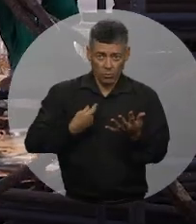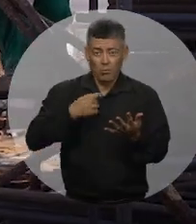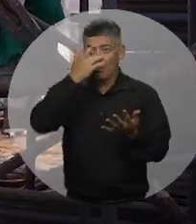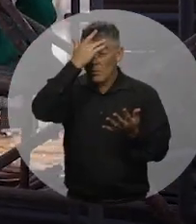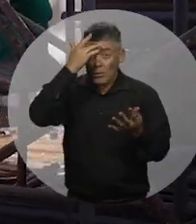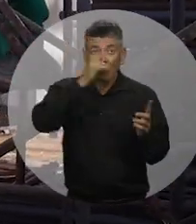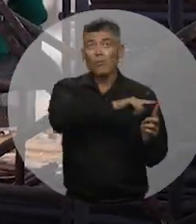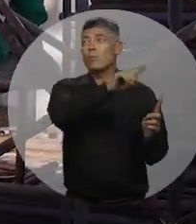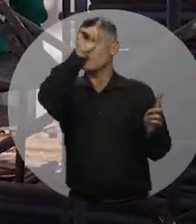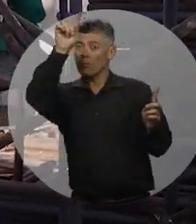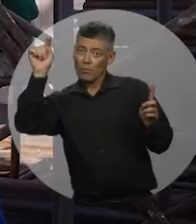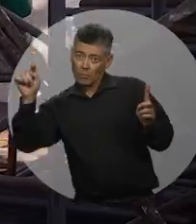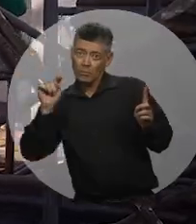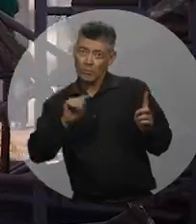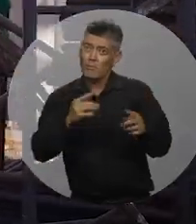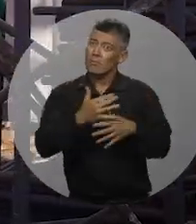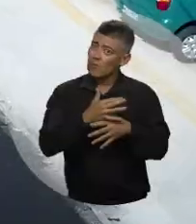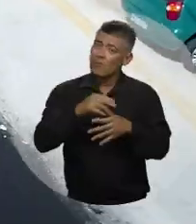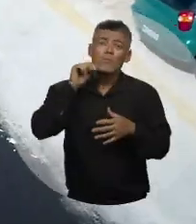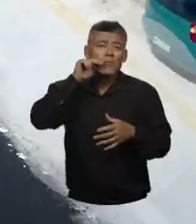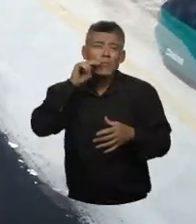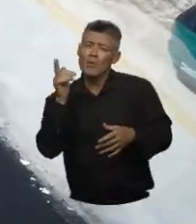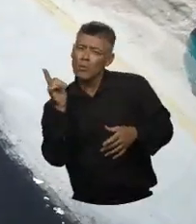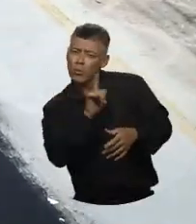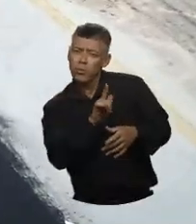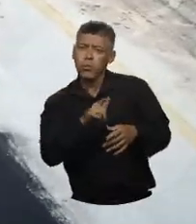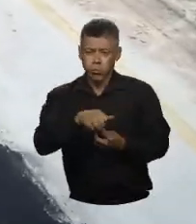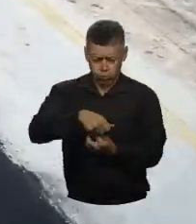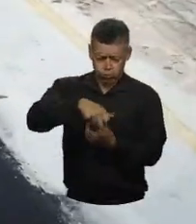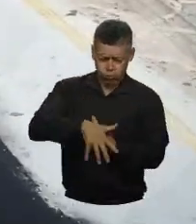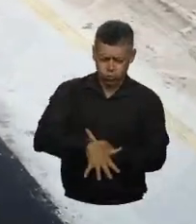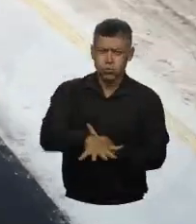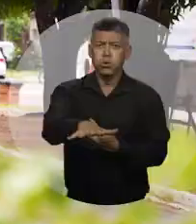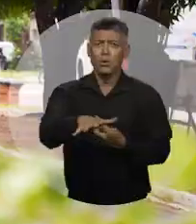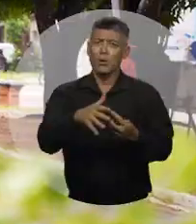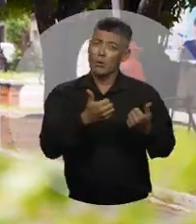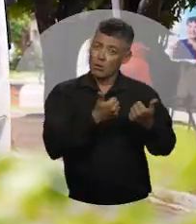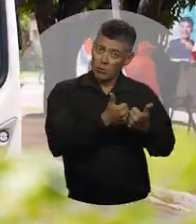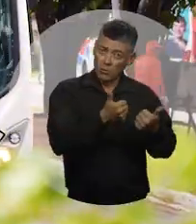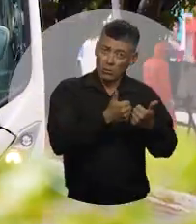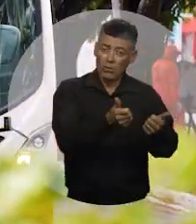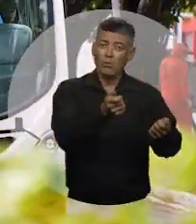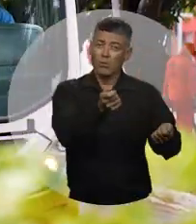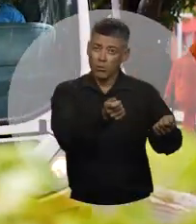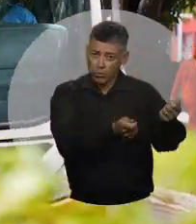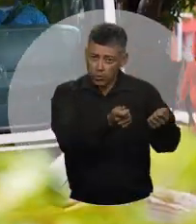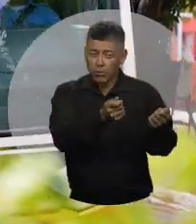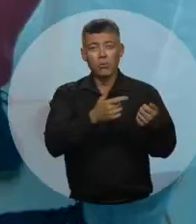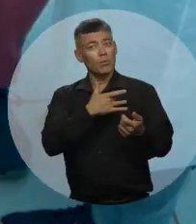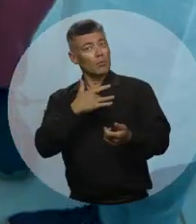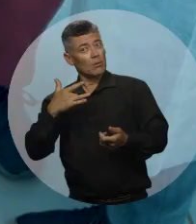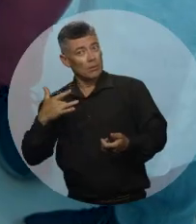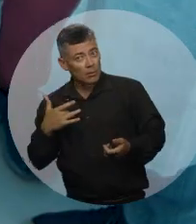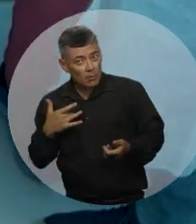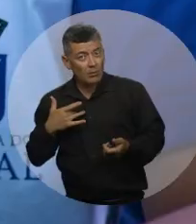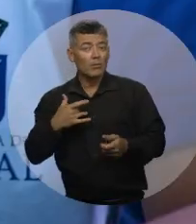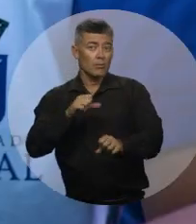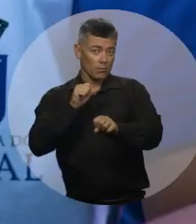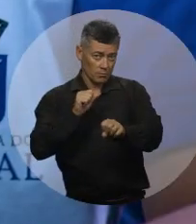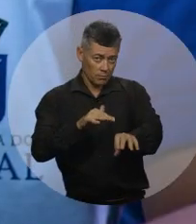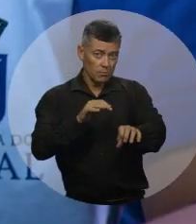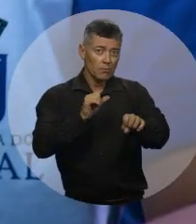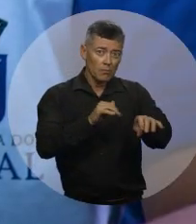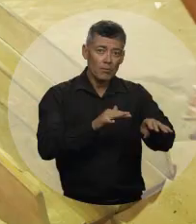às pessoas de todas as quatro zonas da cidade. Natal ganha na infraestrutura viária, no transporte coletivo, na saúde,